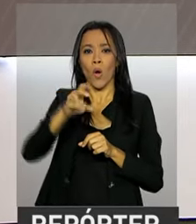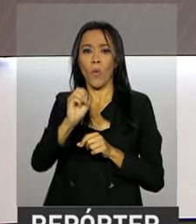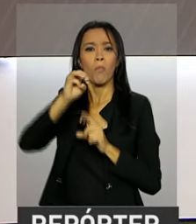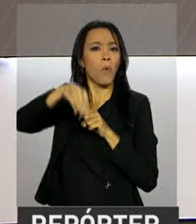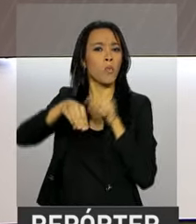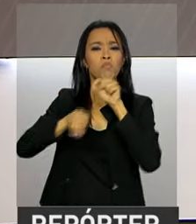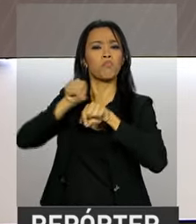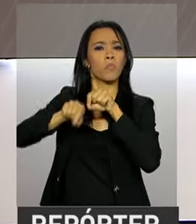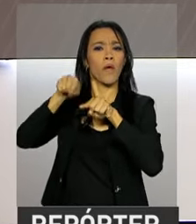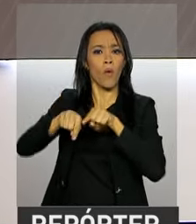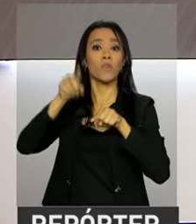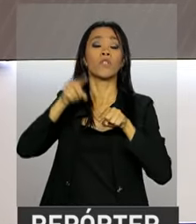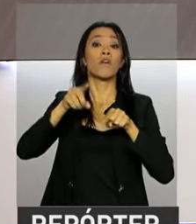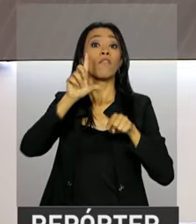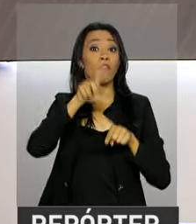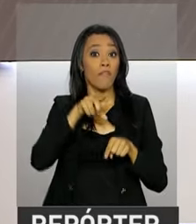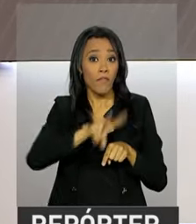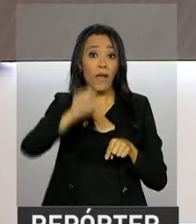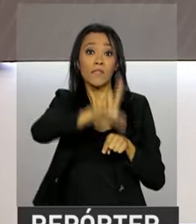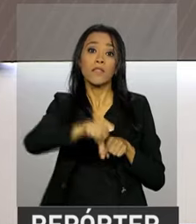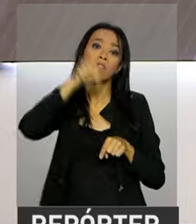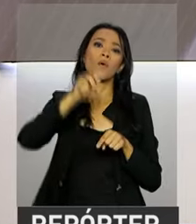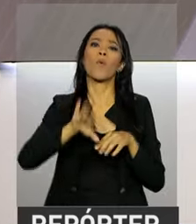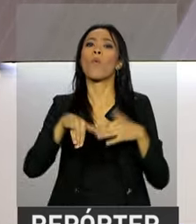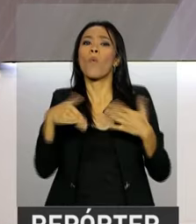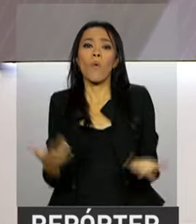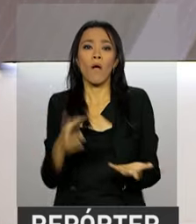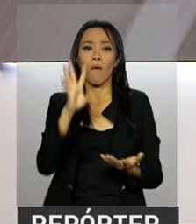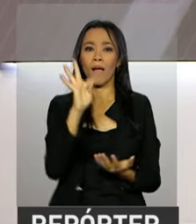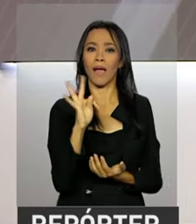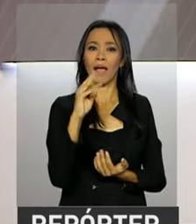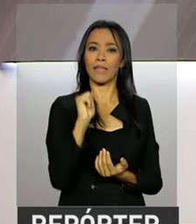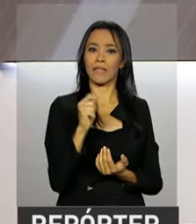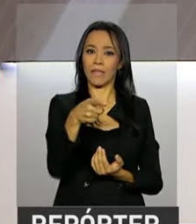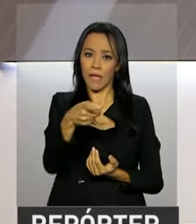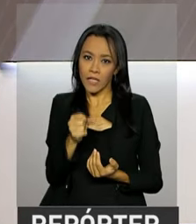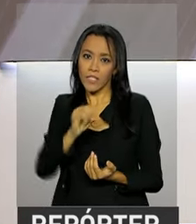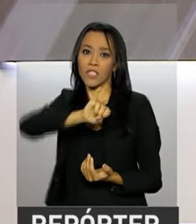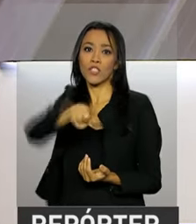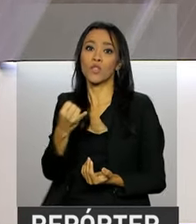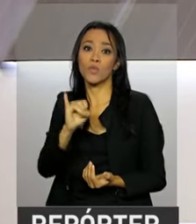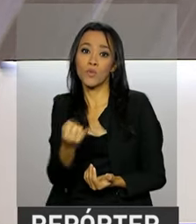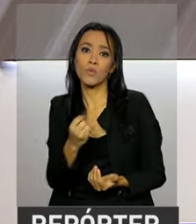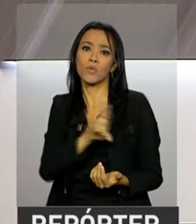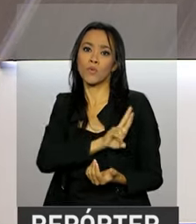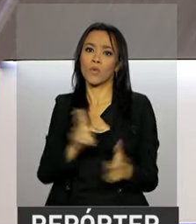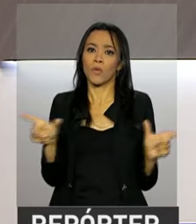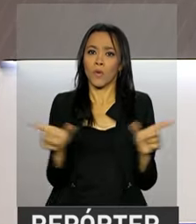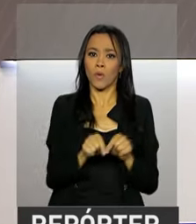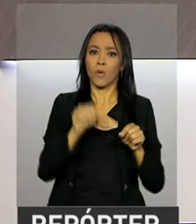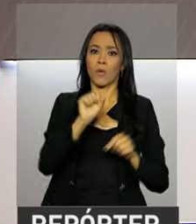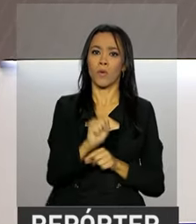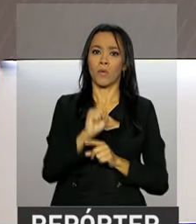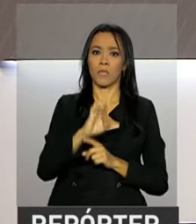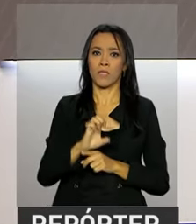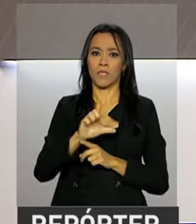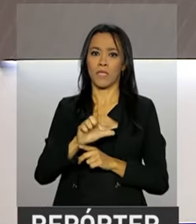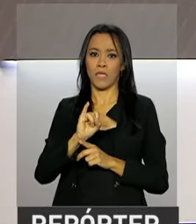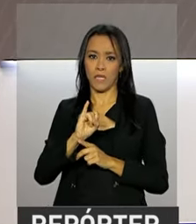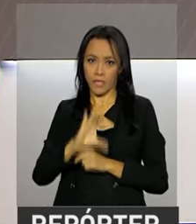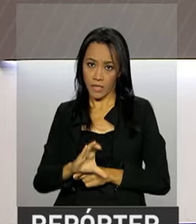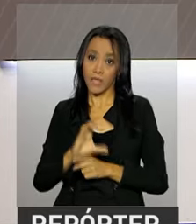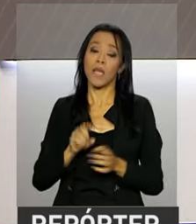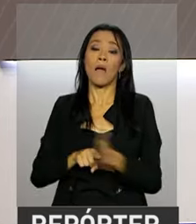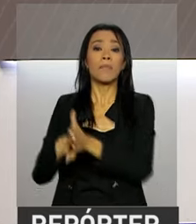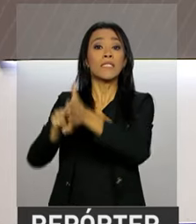cupom define hoje qual será a nova taxa básica de juros da economia a celic As instituições financeiras consultadas pelo